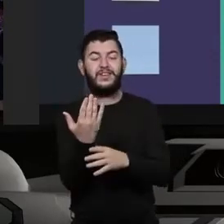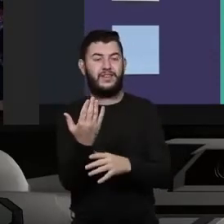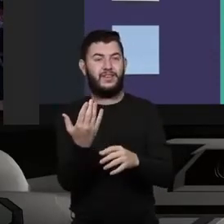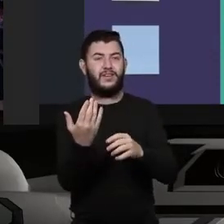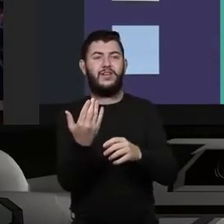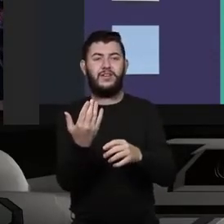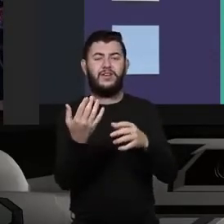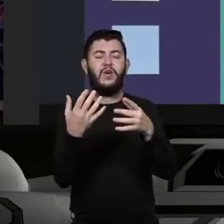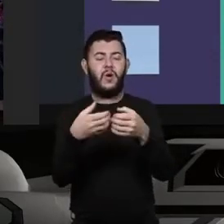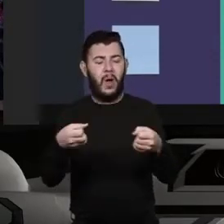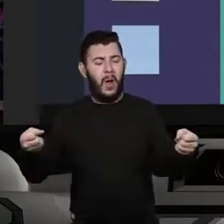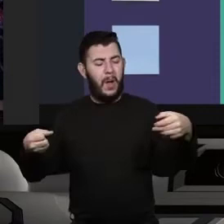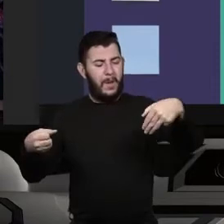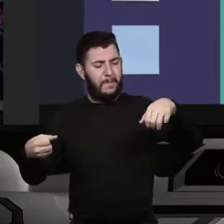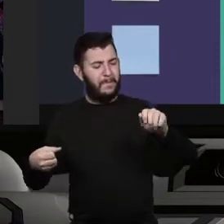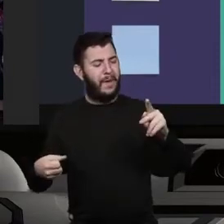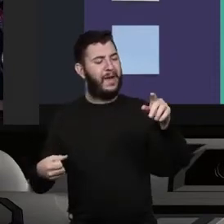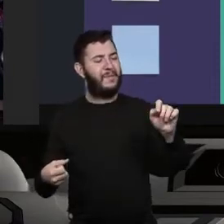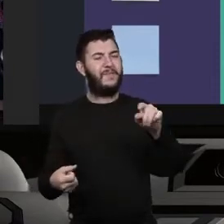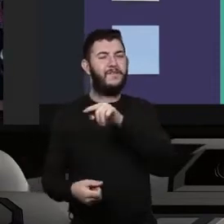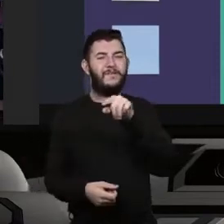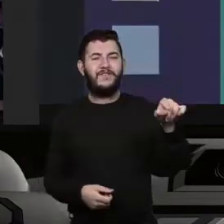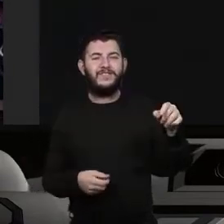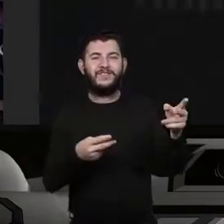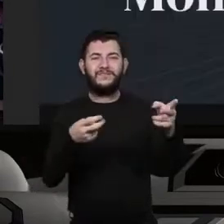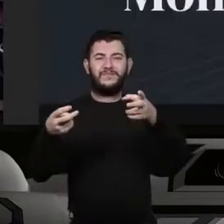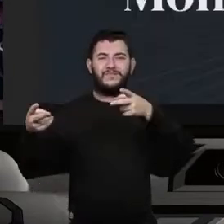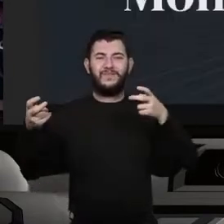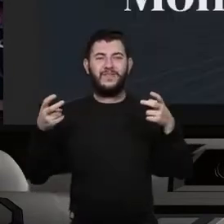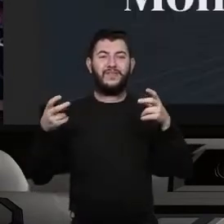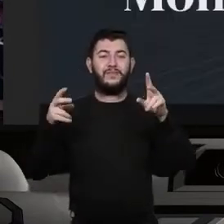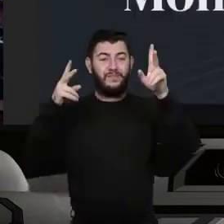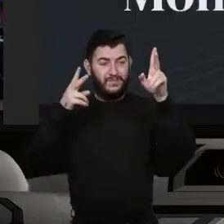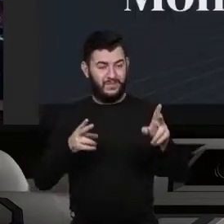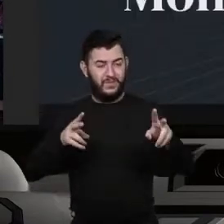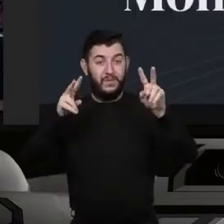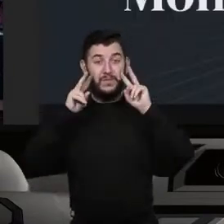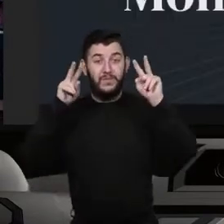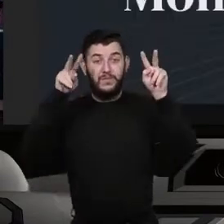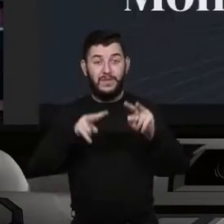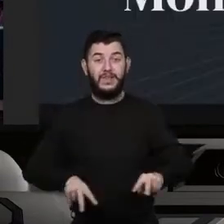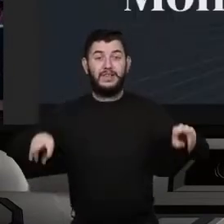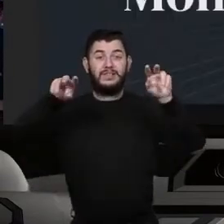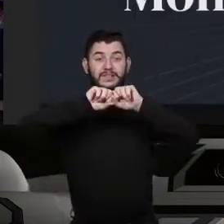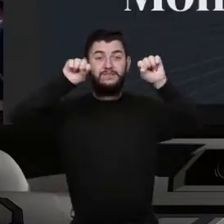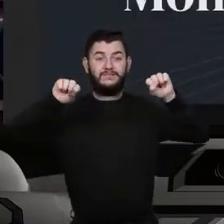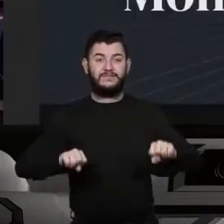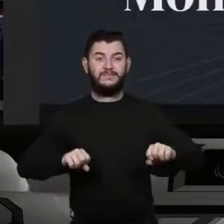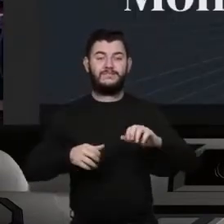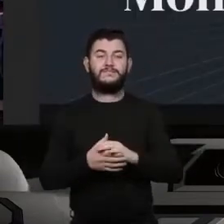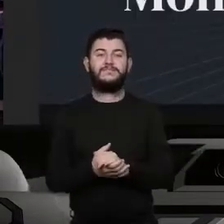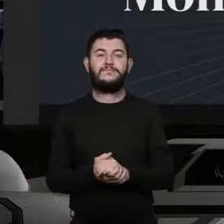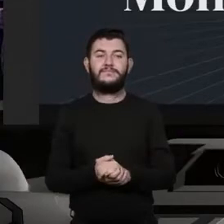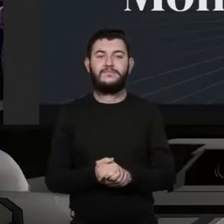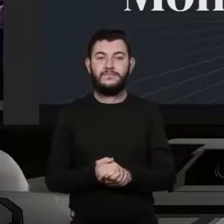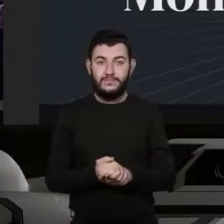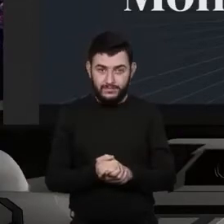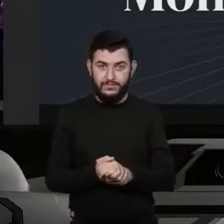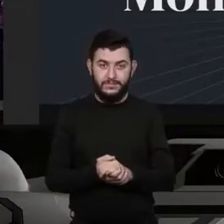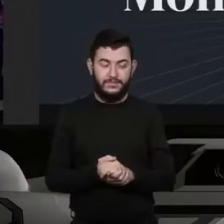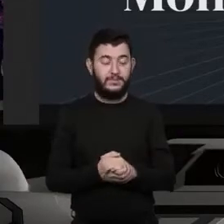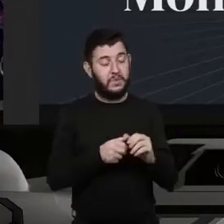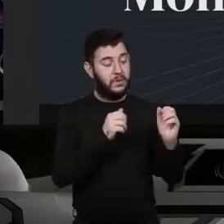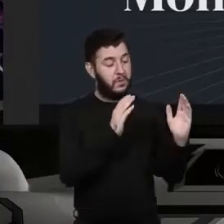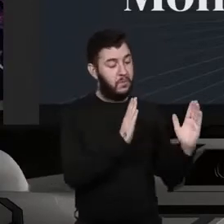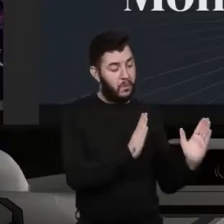onde você trouxe e consegue enxergar esse problema enquanto visão sistêmica. No momento 3 dessas